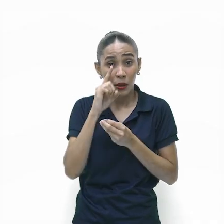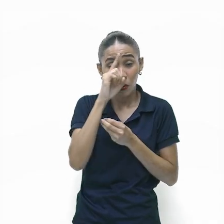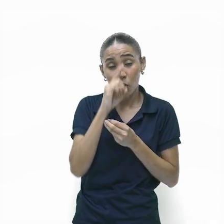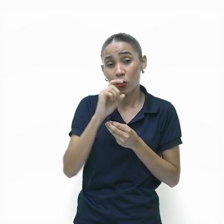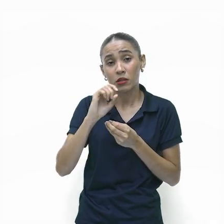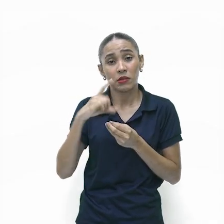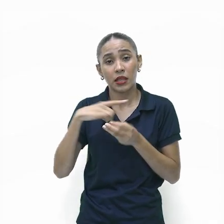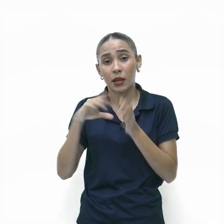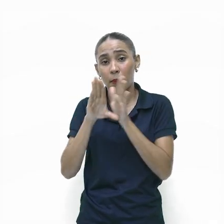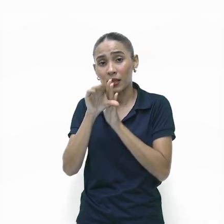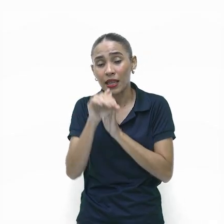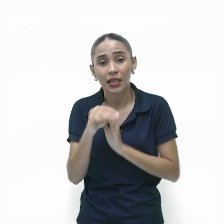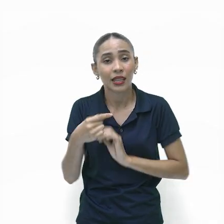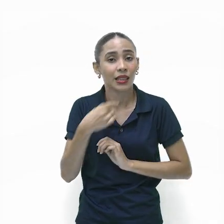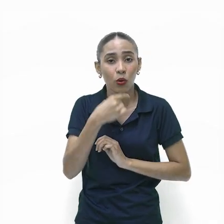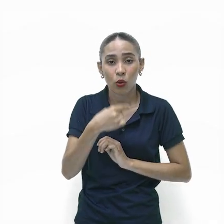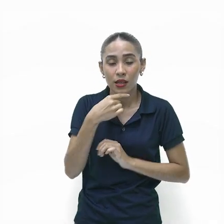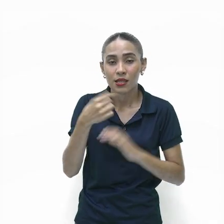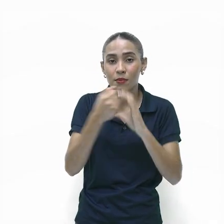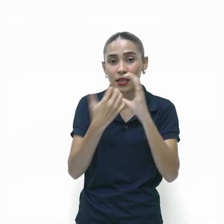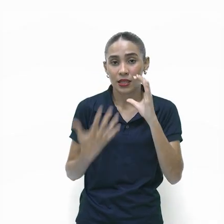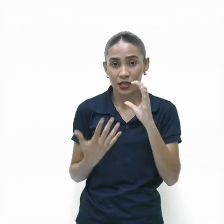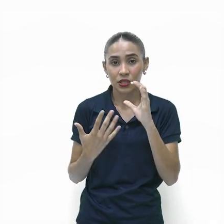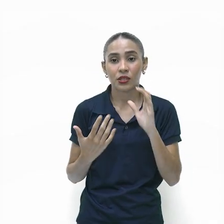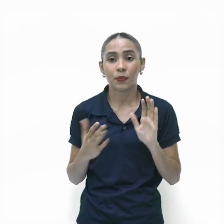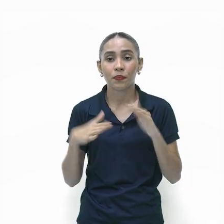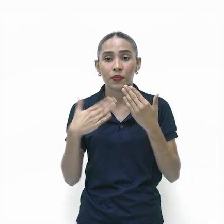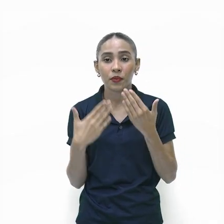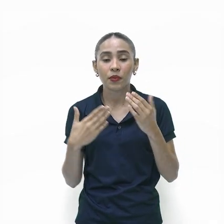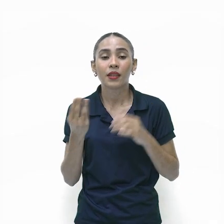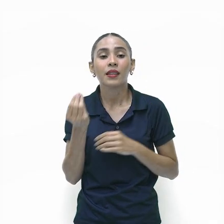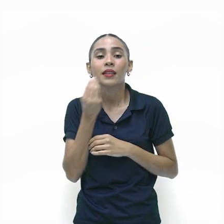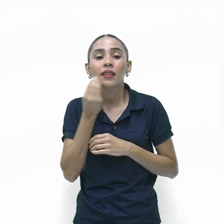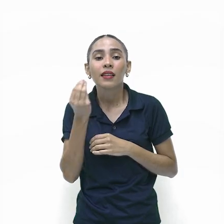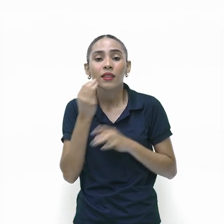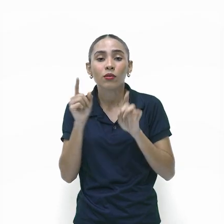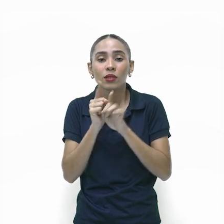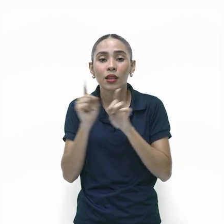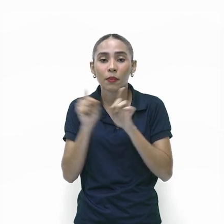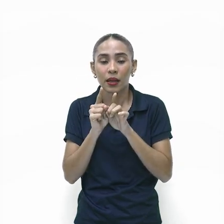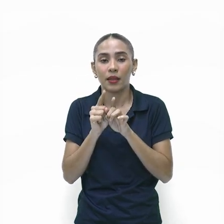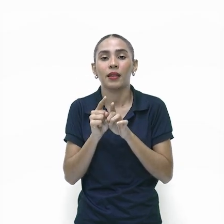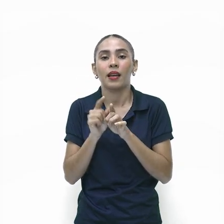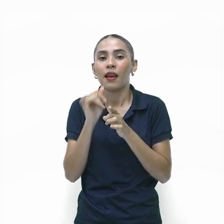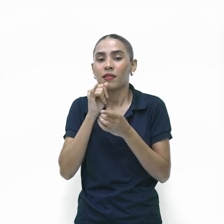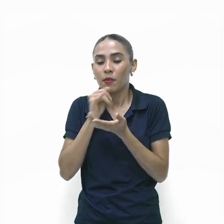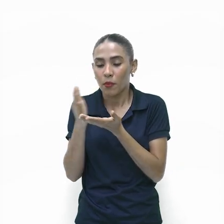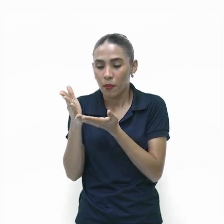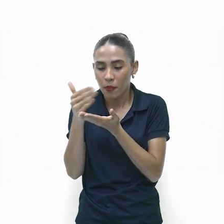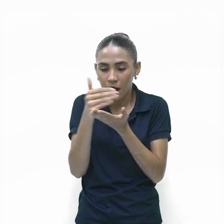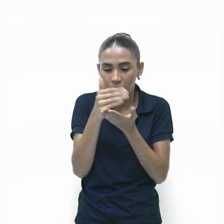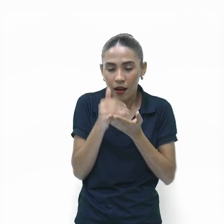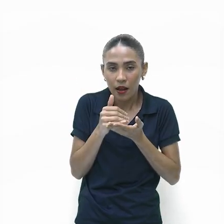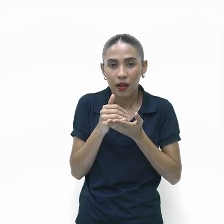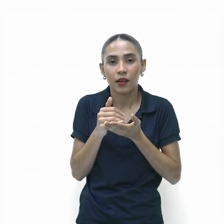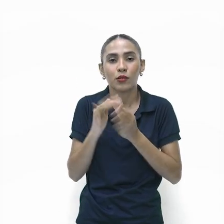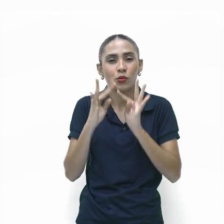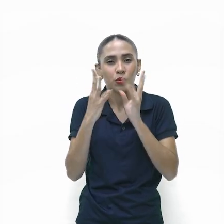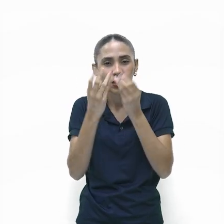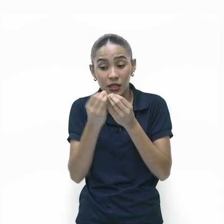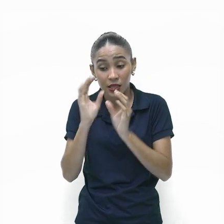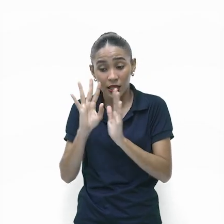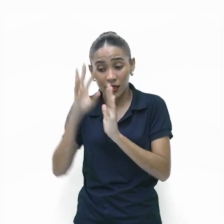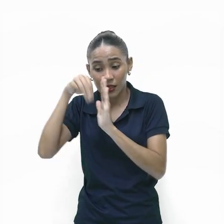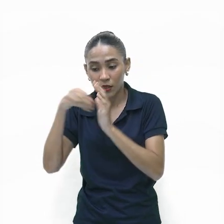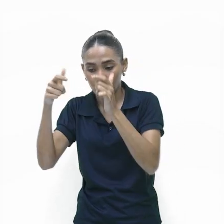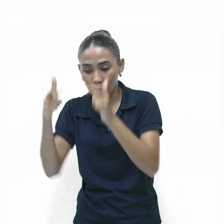onde possivelmente tem uma bactéria que você não conhece a característica dela. Eles tentam cultivar essa amostra, né, esses micróbios,